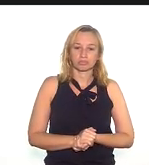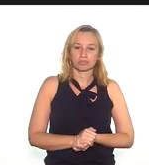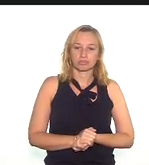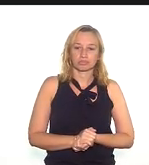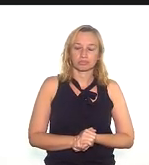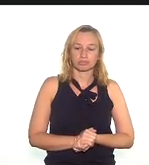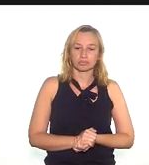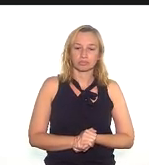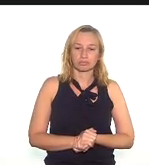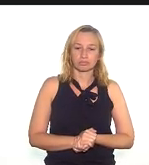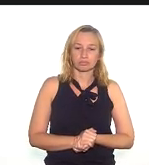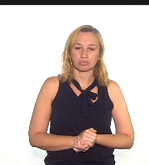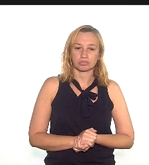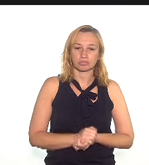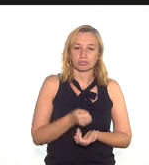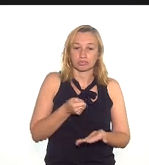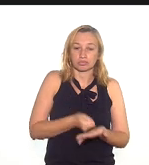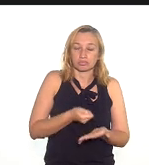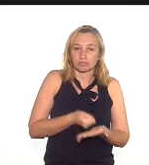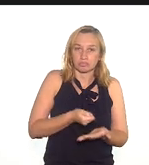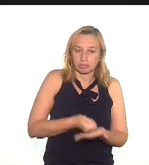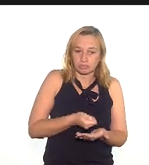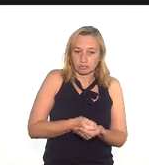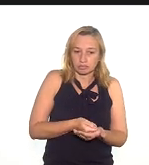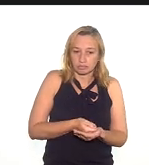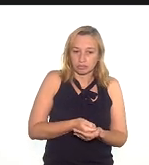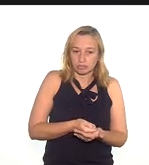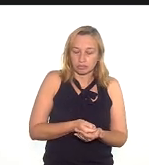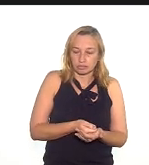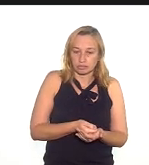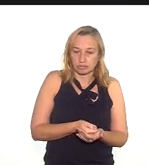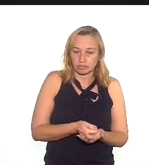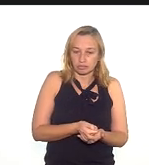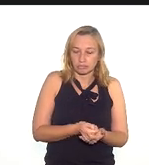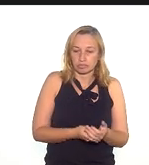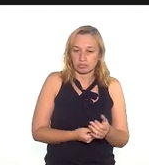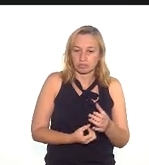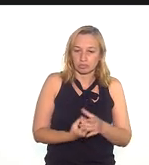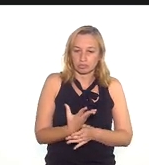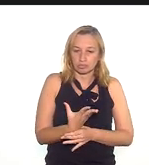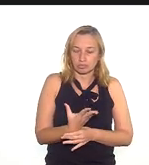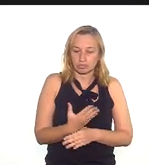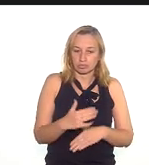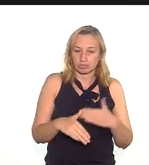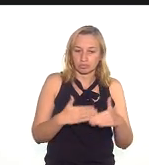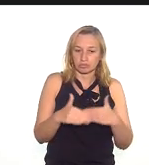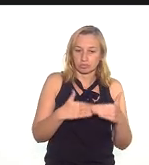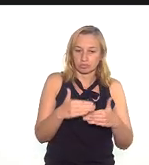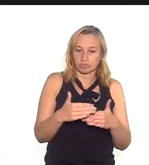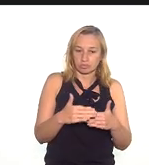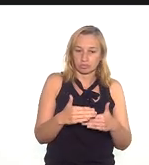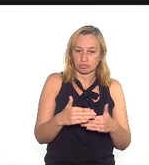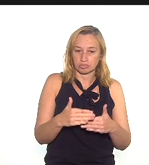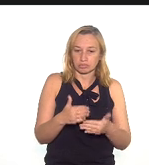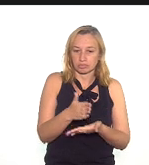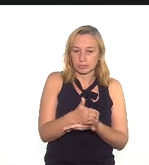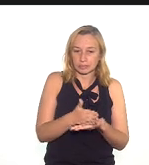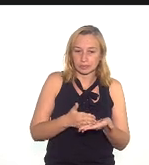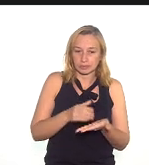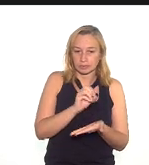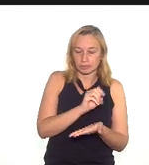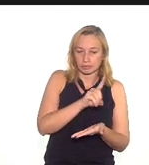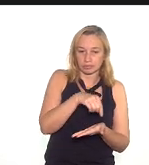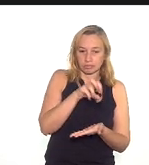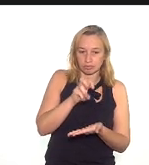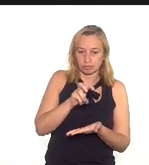o aporte obrigatório gerado pelo processo de concessão, ele é meio a meio, porque os campos